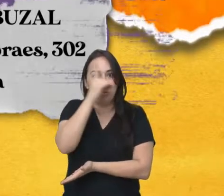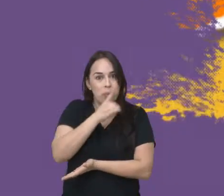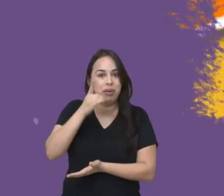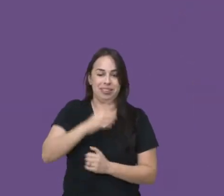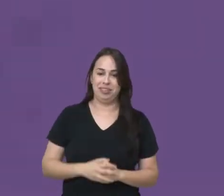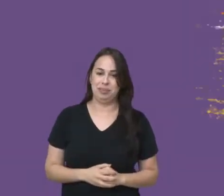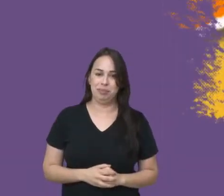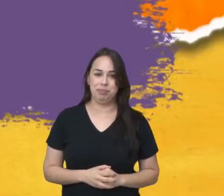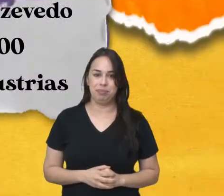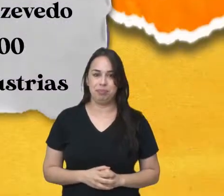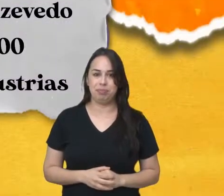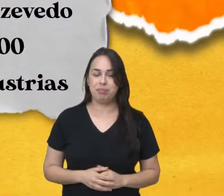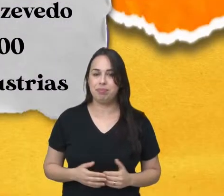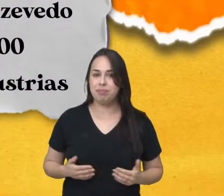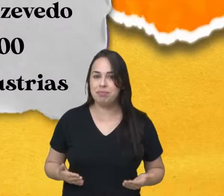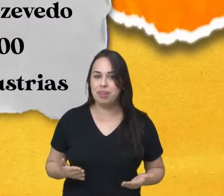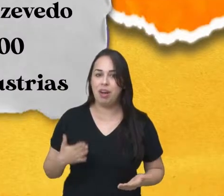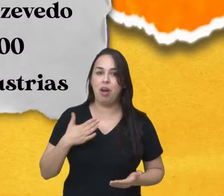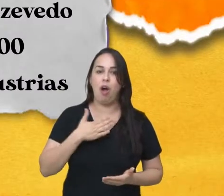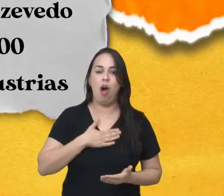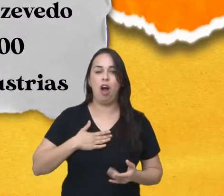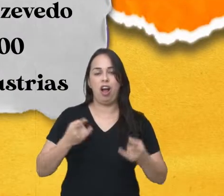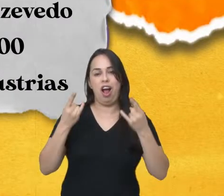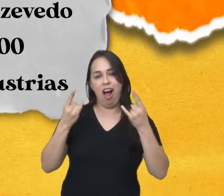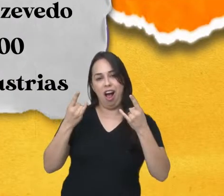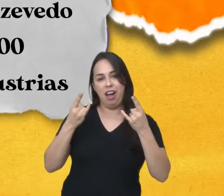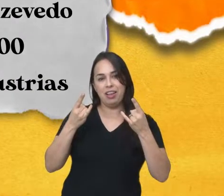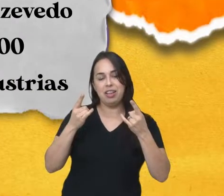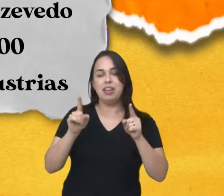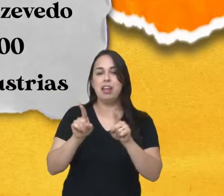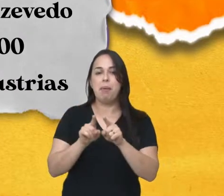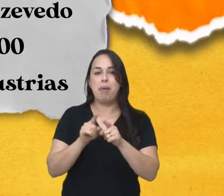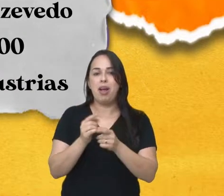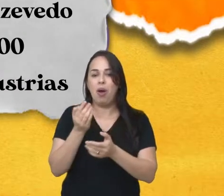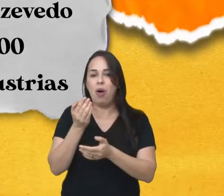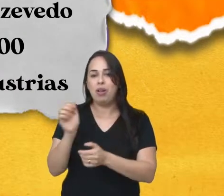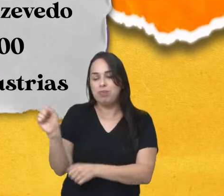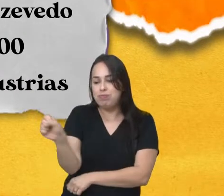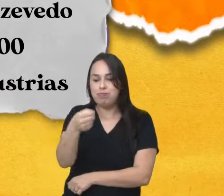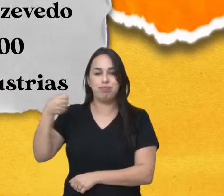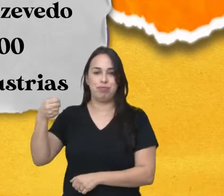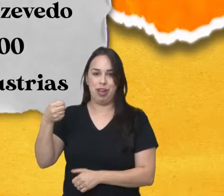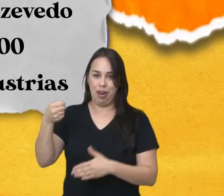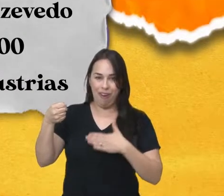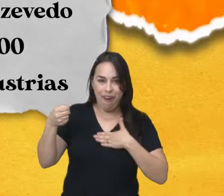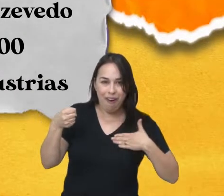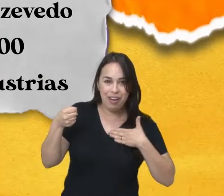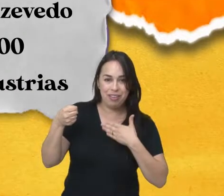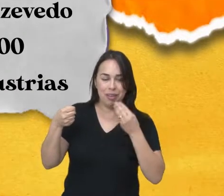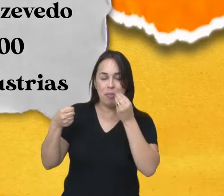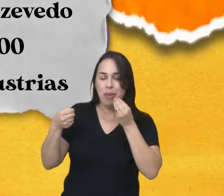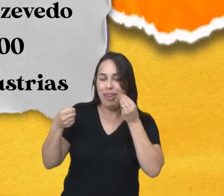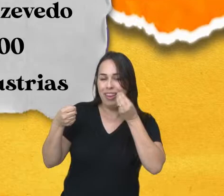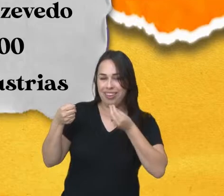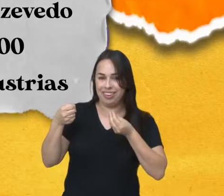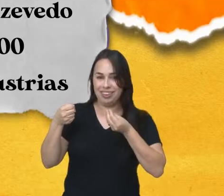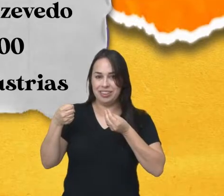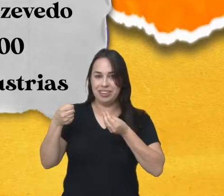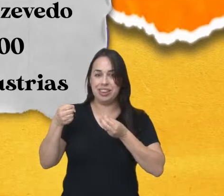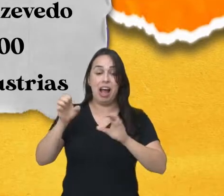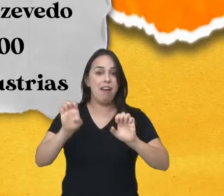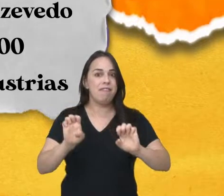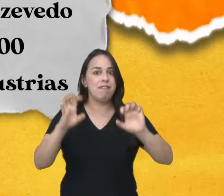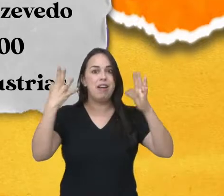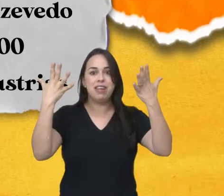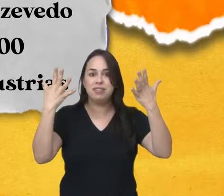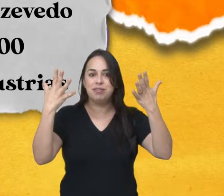perca! E para quem curte um rock e gosta de degustar uma boa cerveja, vai rolar neste final de semana a festa